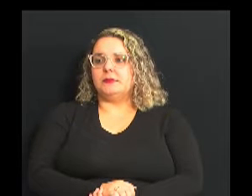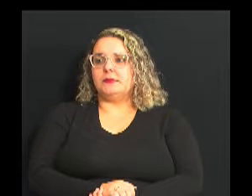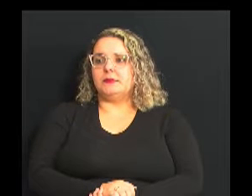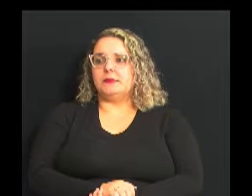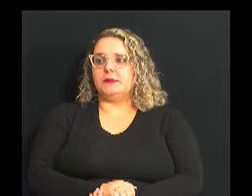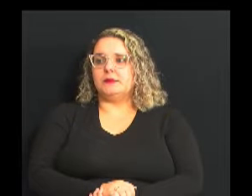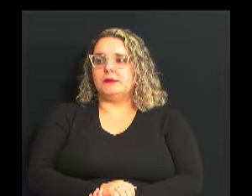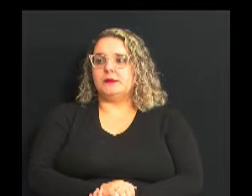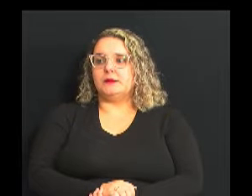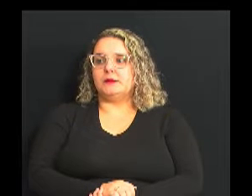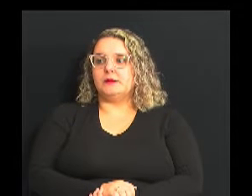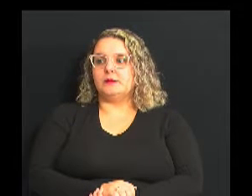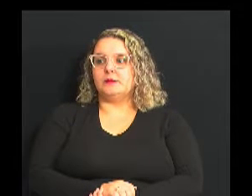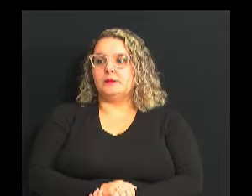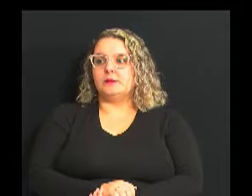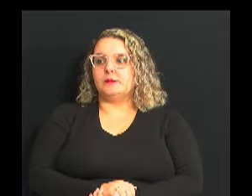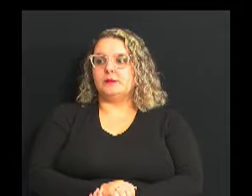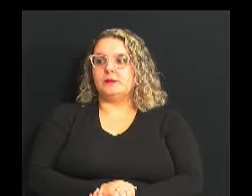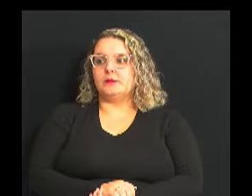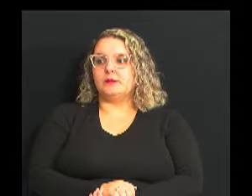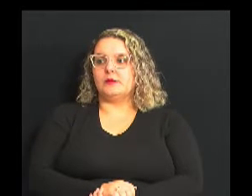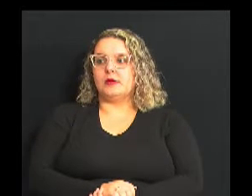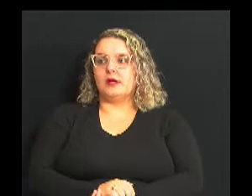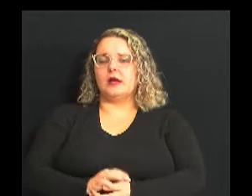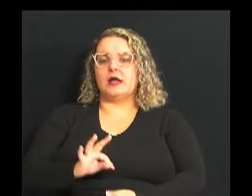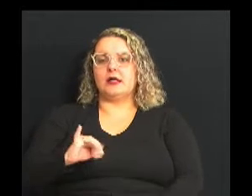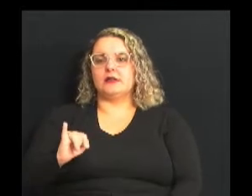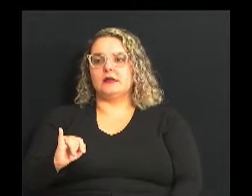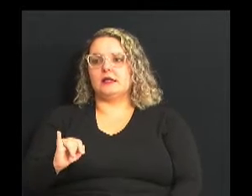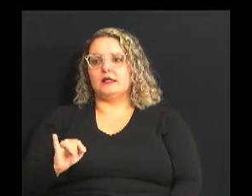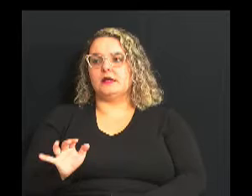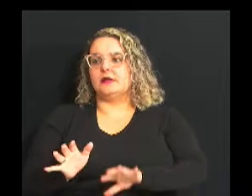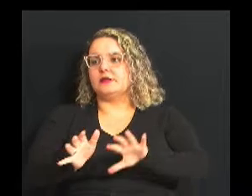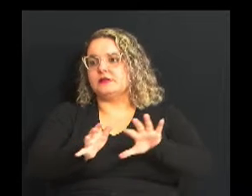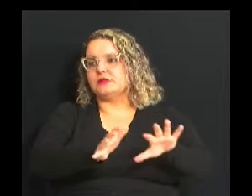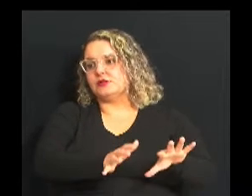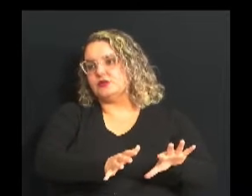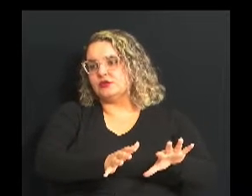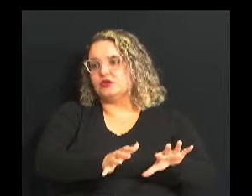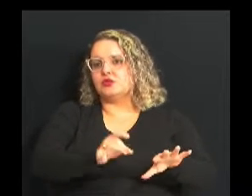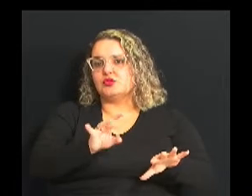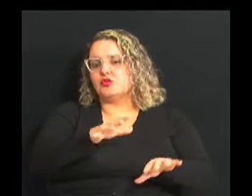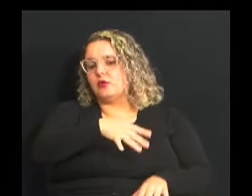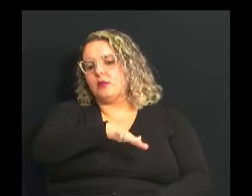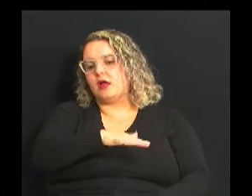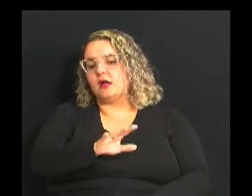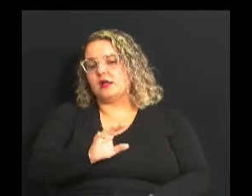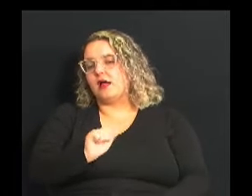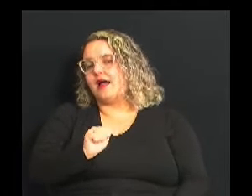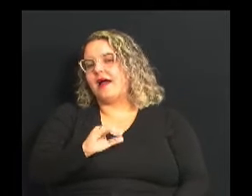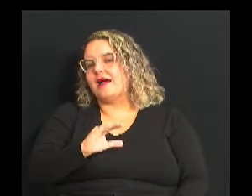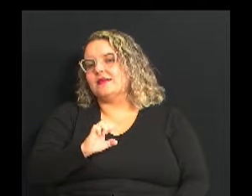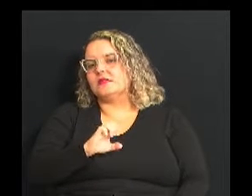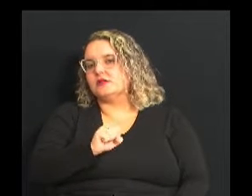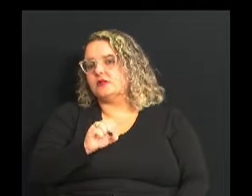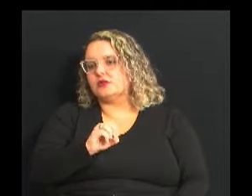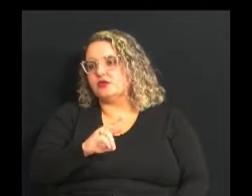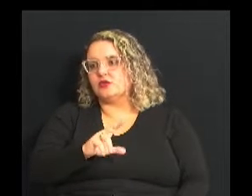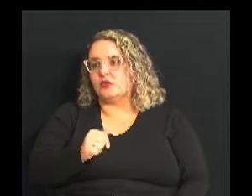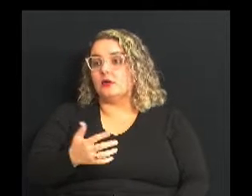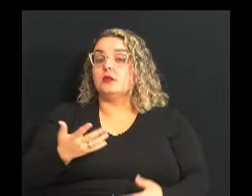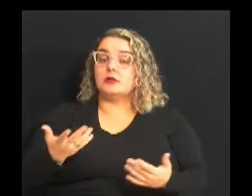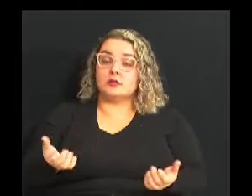né? A TI há muito tempo deixou de ser uma área apenas uma área acessória e passou a ser uma área mais voltada